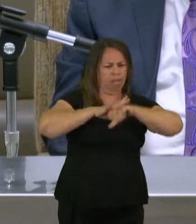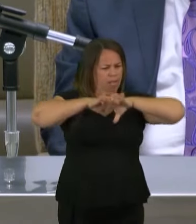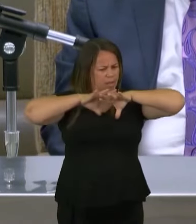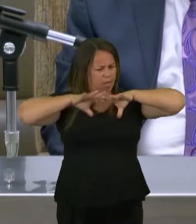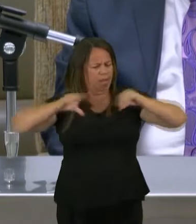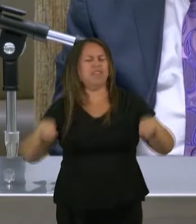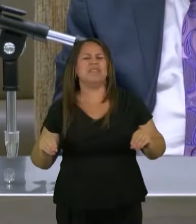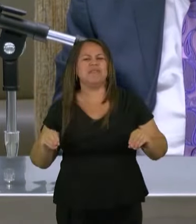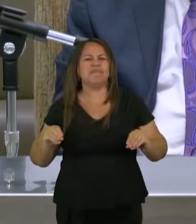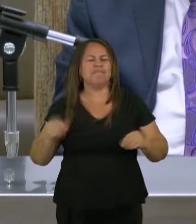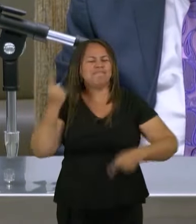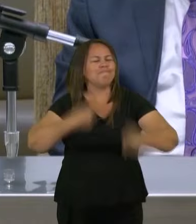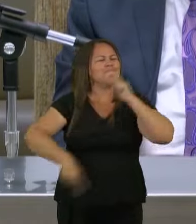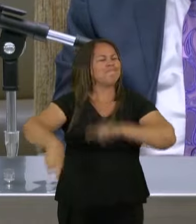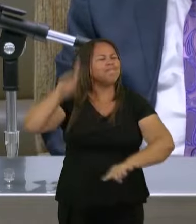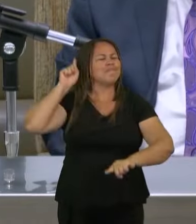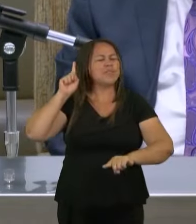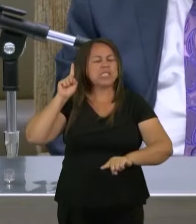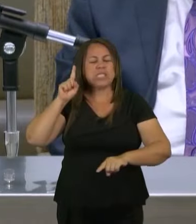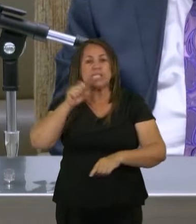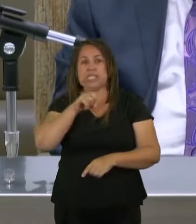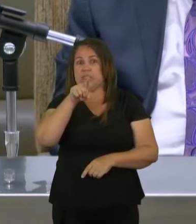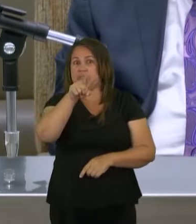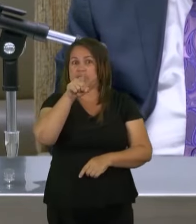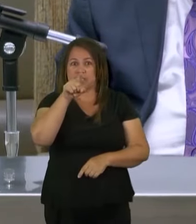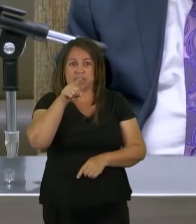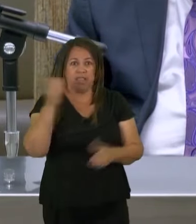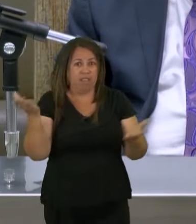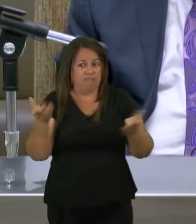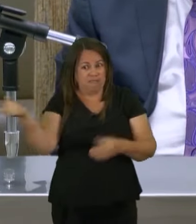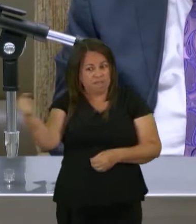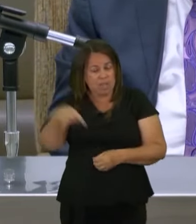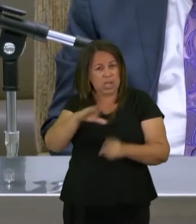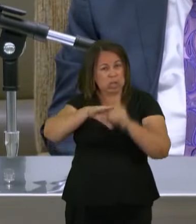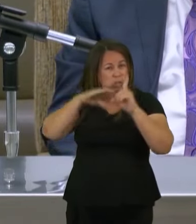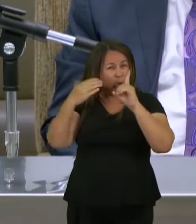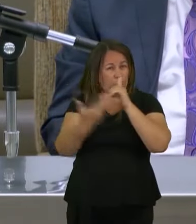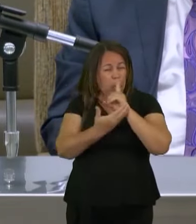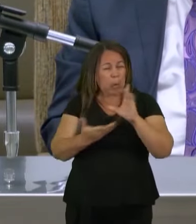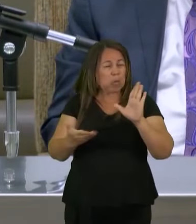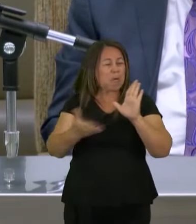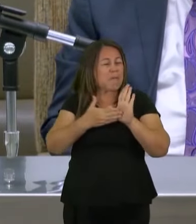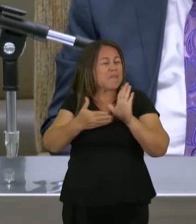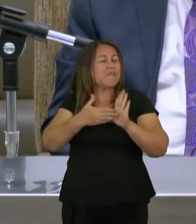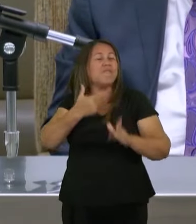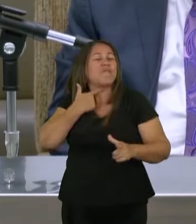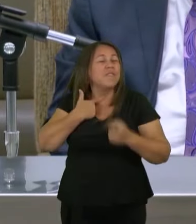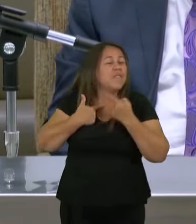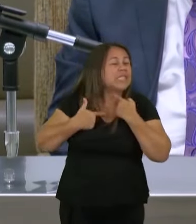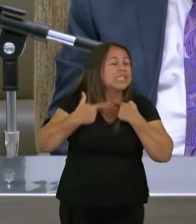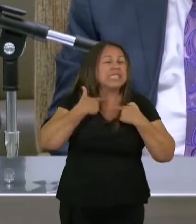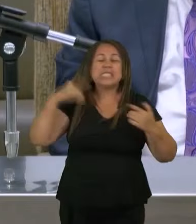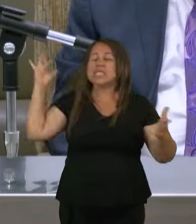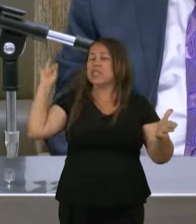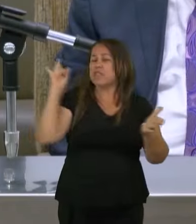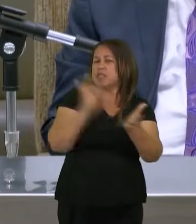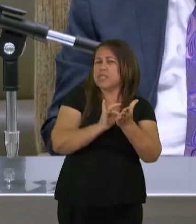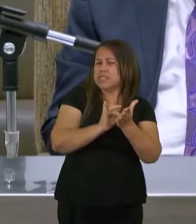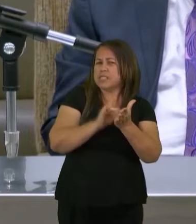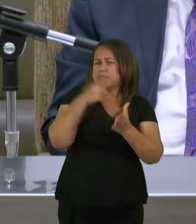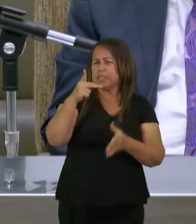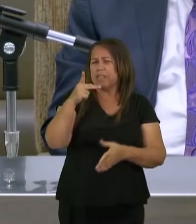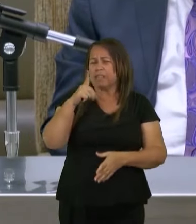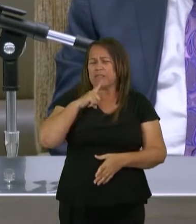restaurada, transformada. Se você veio a esse culto com propósito, se você estabeleceu no